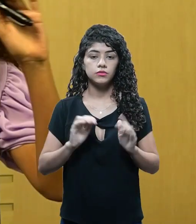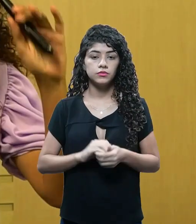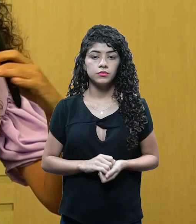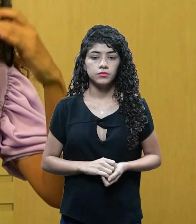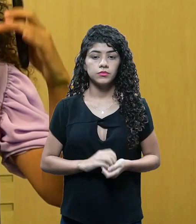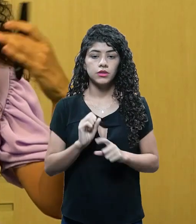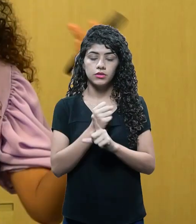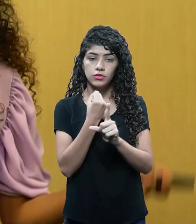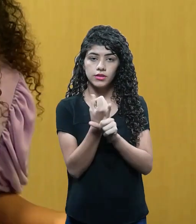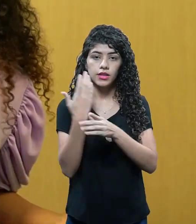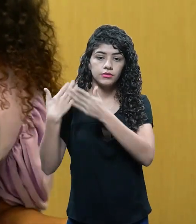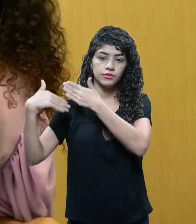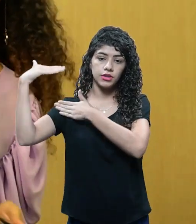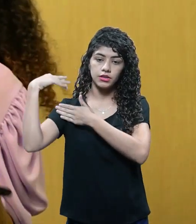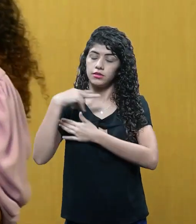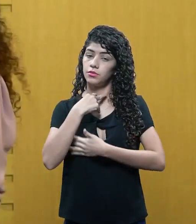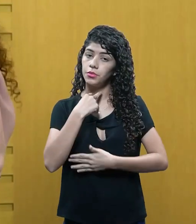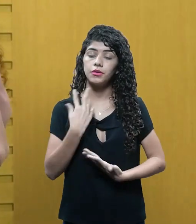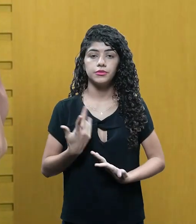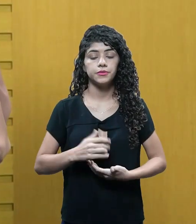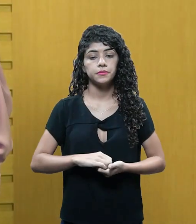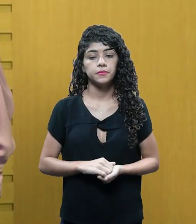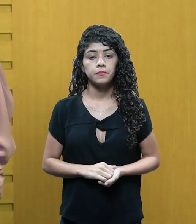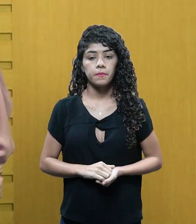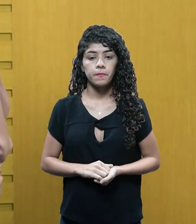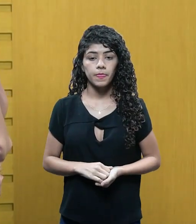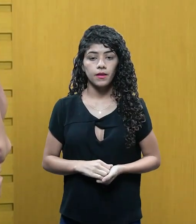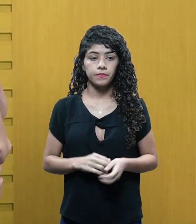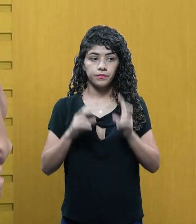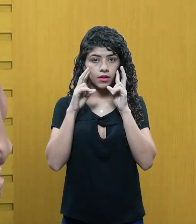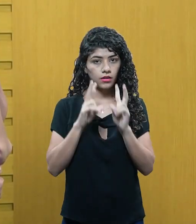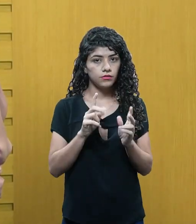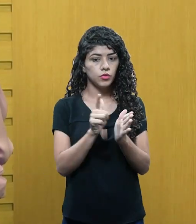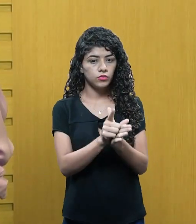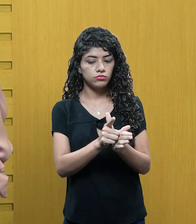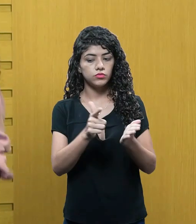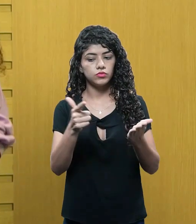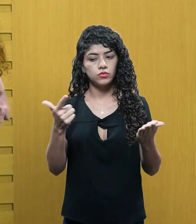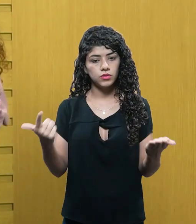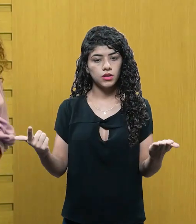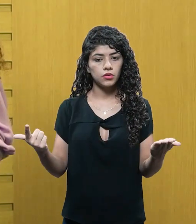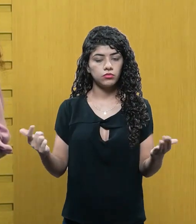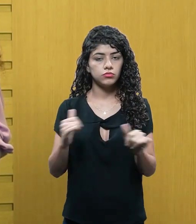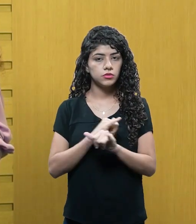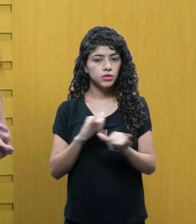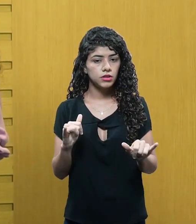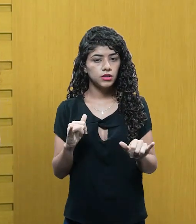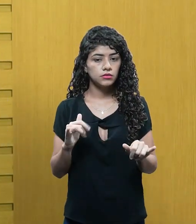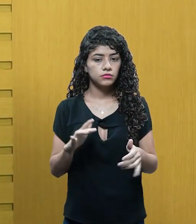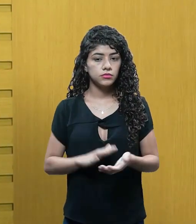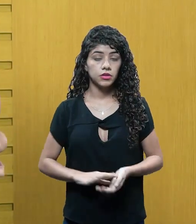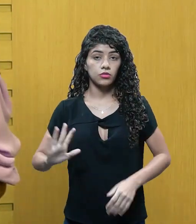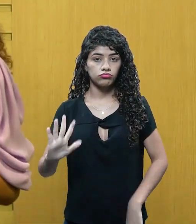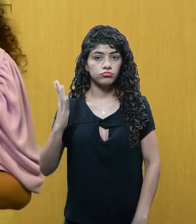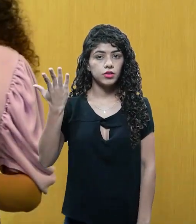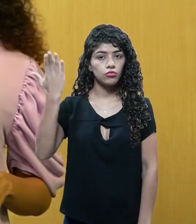no padrão repressor que havia na época da ditadura. Então, ela viu nessa chamada de jornal essa notícia. Então, a partir de